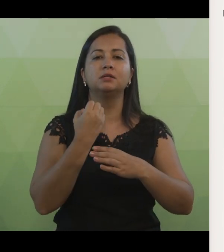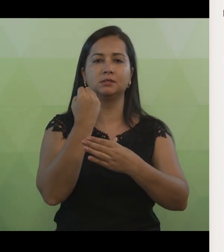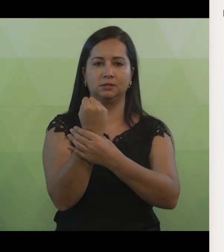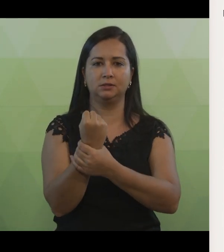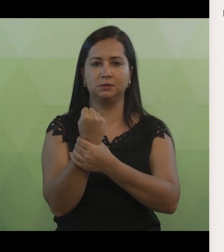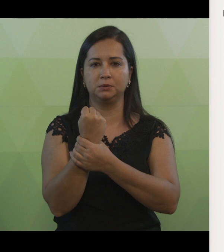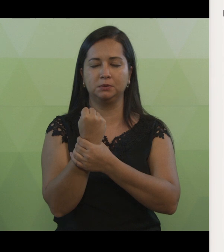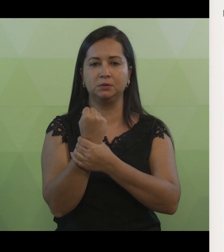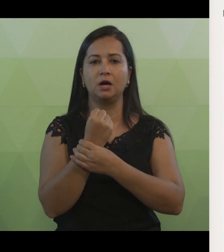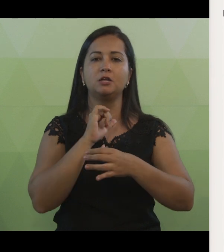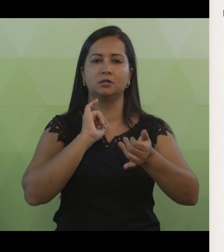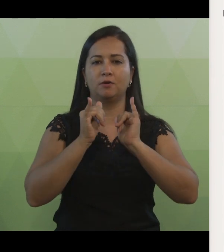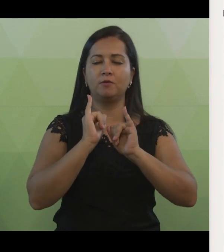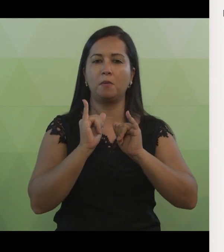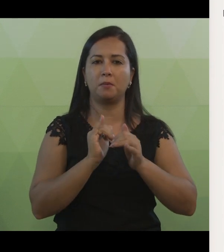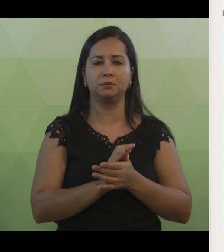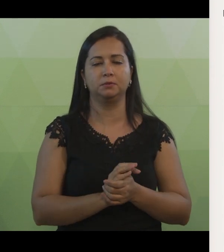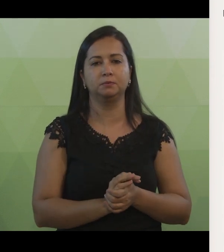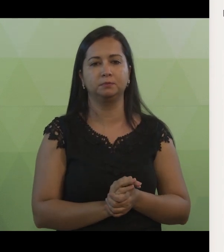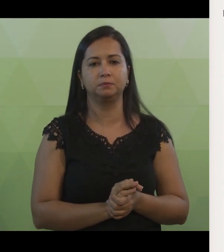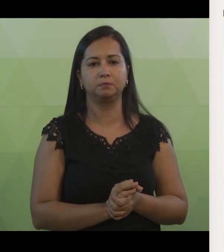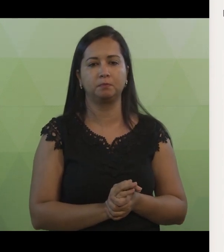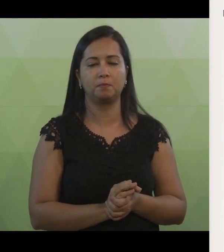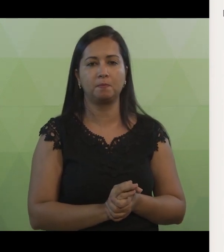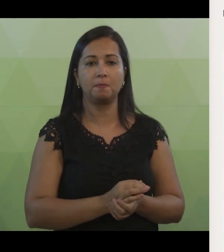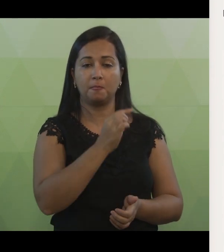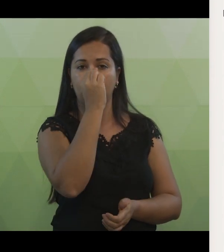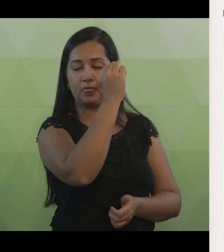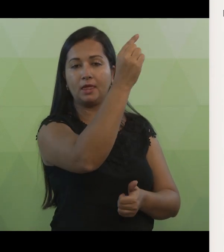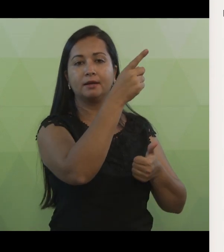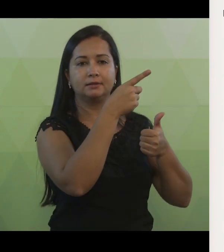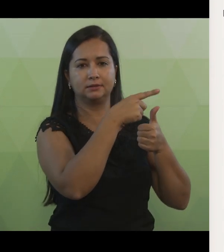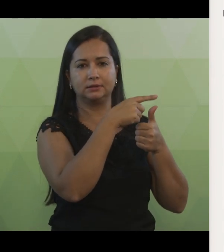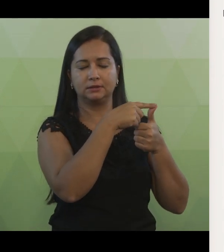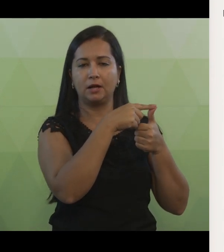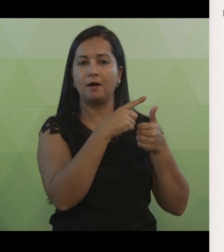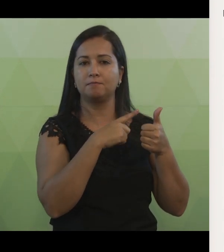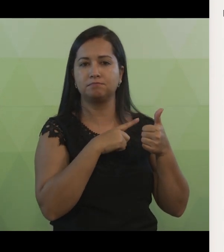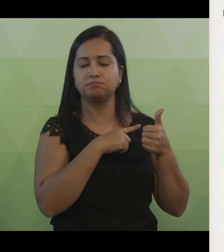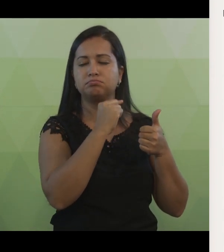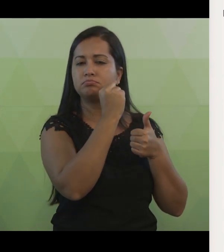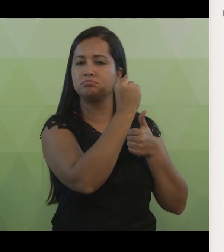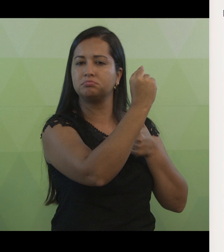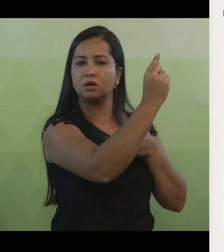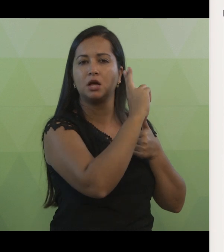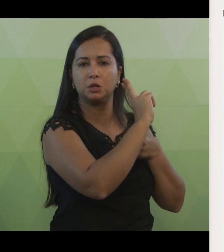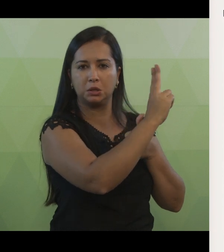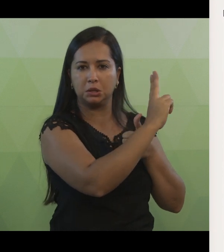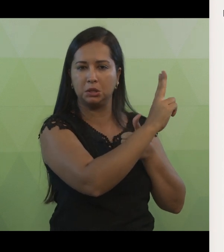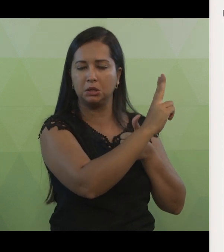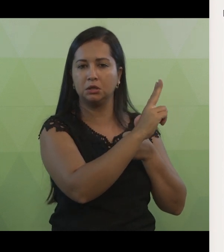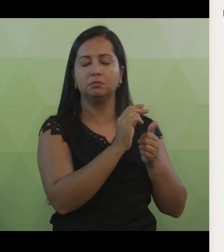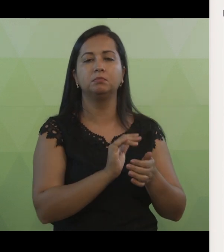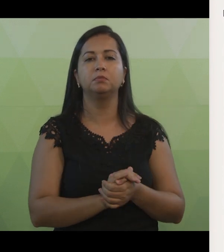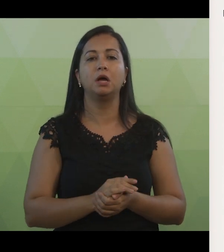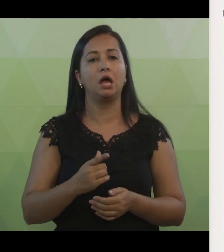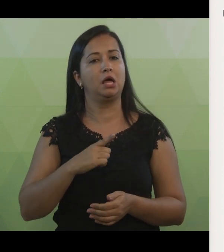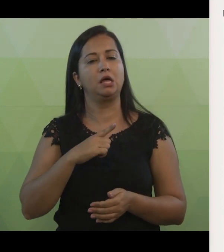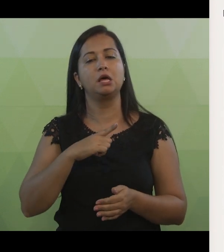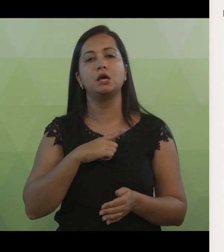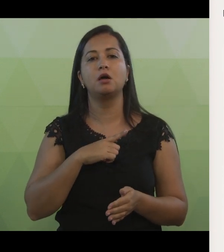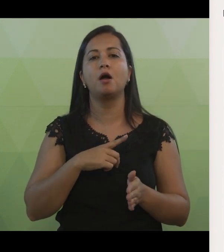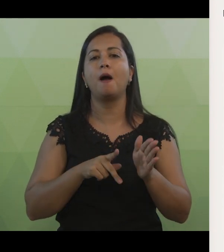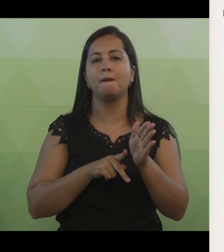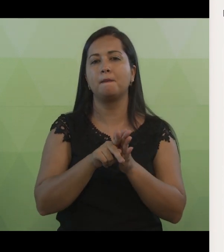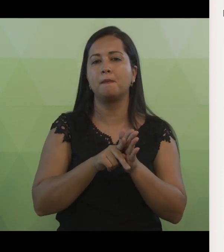O primeiro link é sobre o projeto OASP, que quer dizer Open Web Application Security Project, projeto para segurança